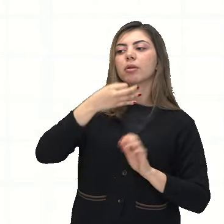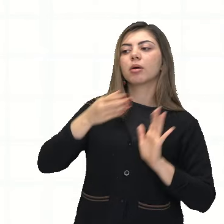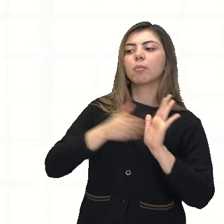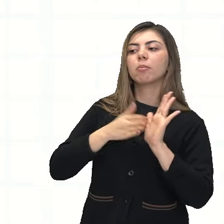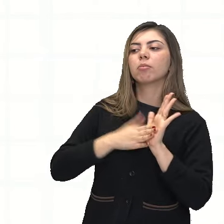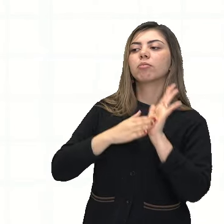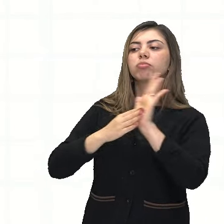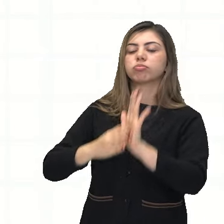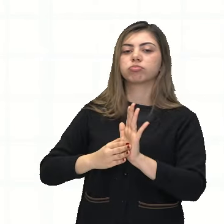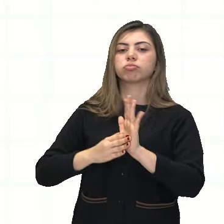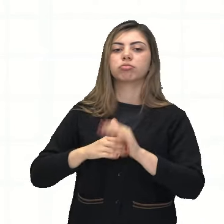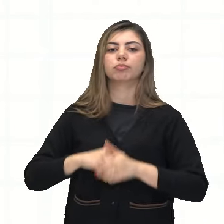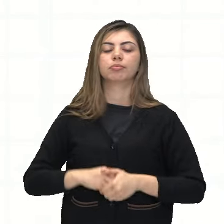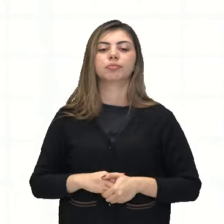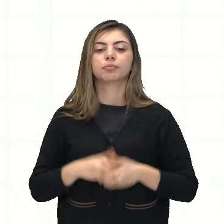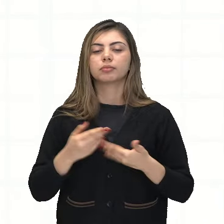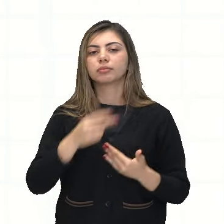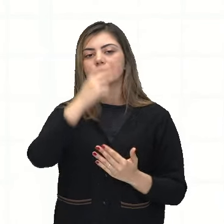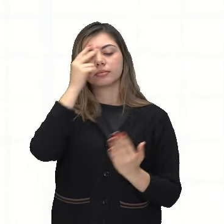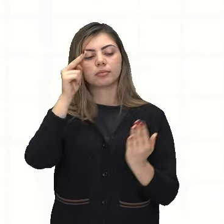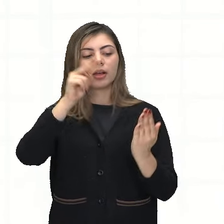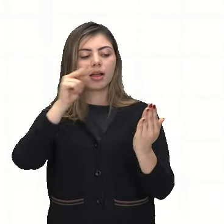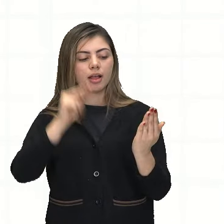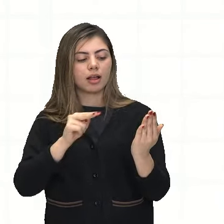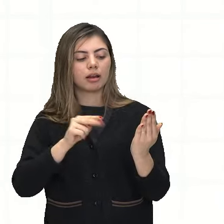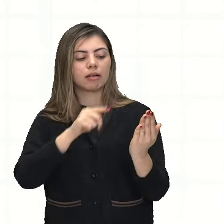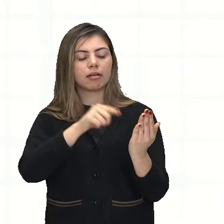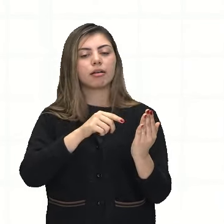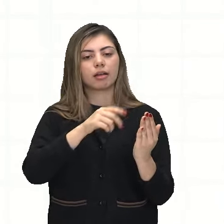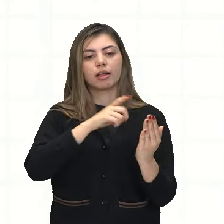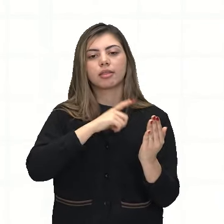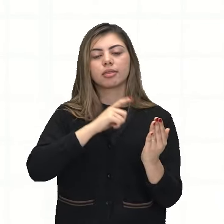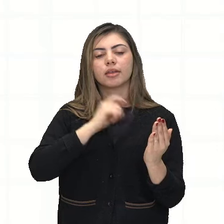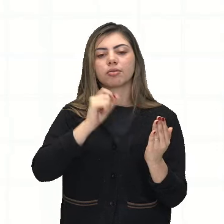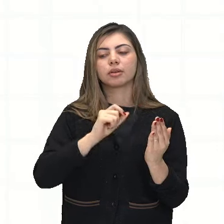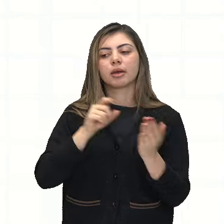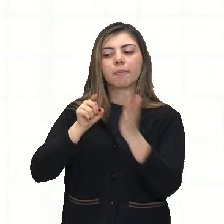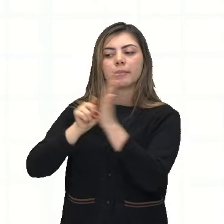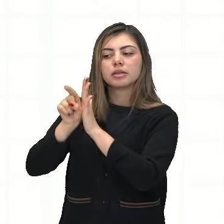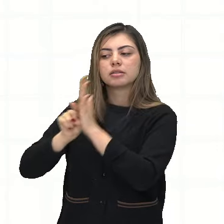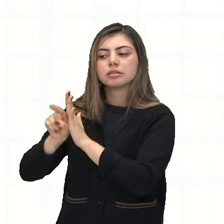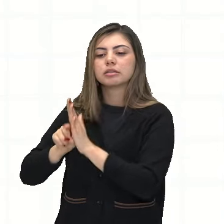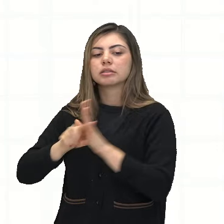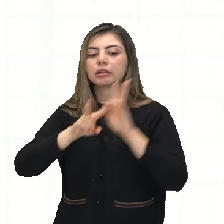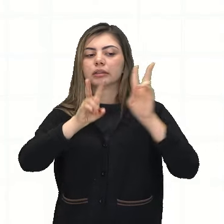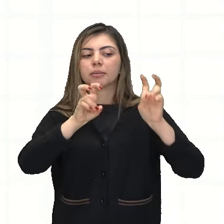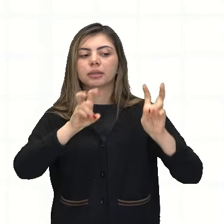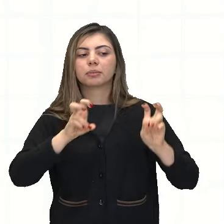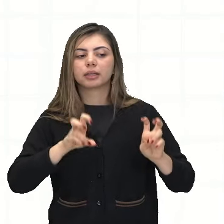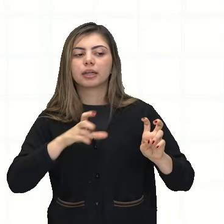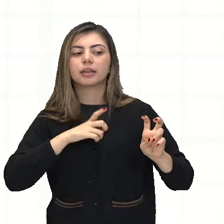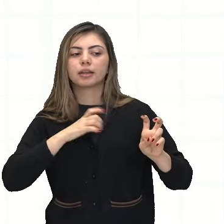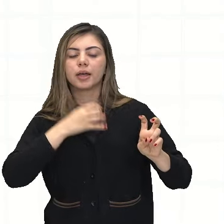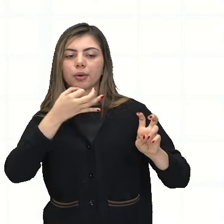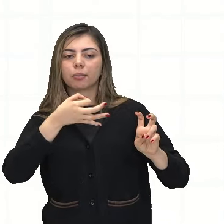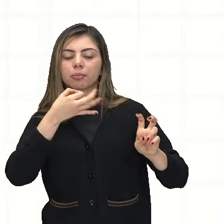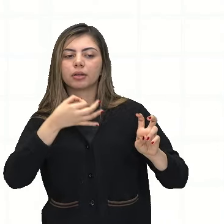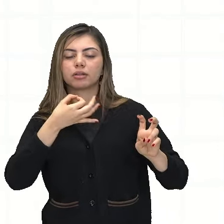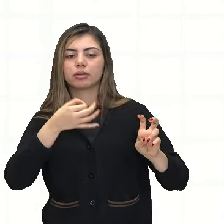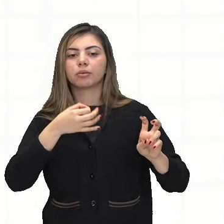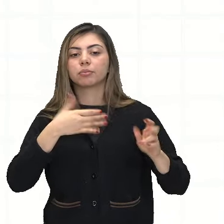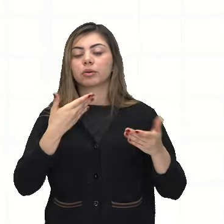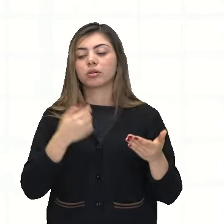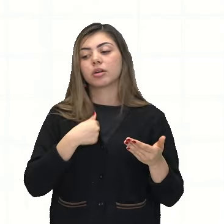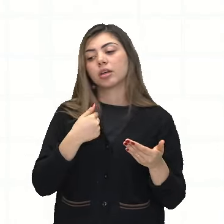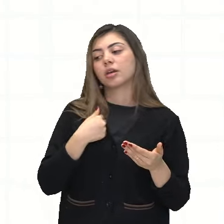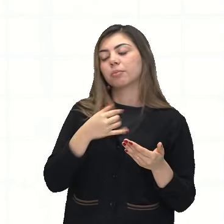respeitosa para que o leitor perceba que o autor considera considerou diferentes perspectivas sobre o tema então eu esse tempo para dizer olha eu até analisei isso